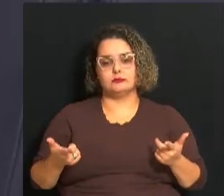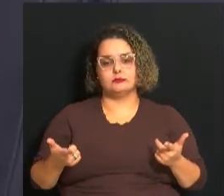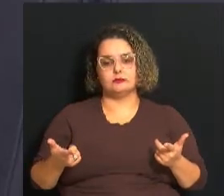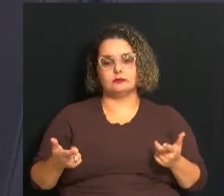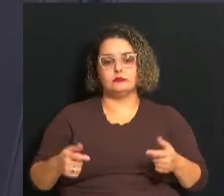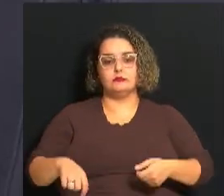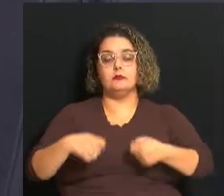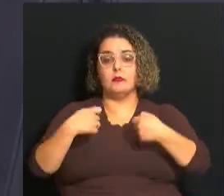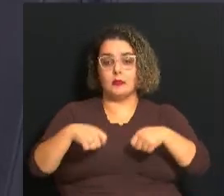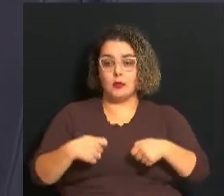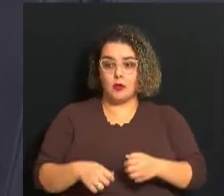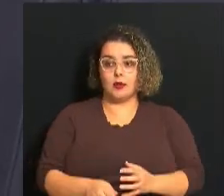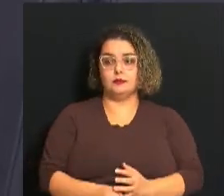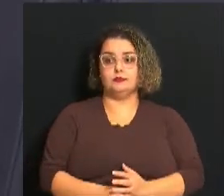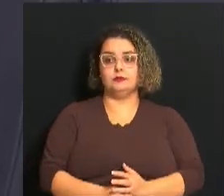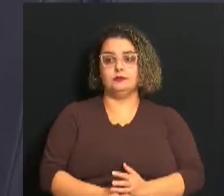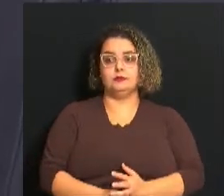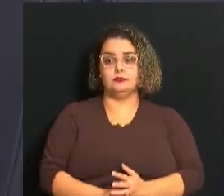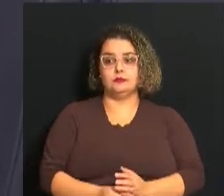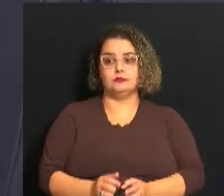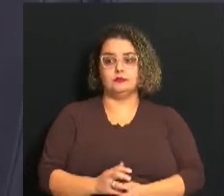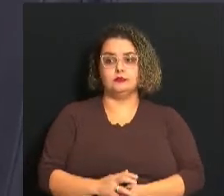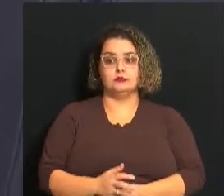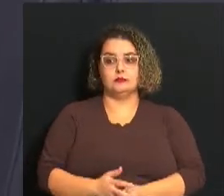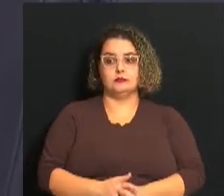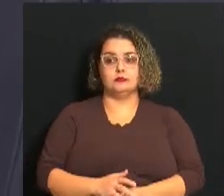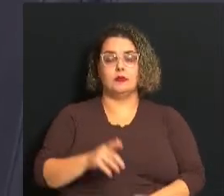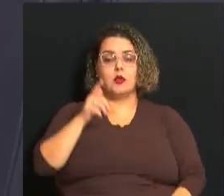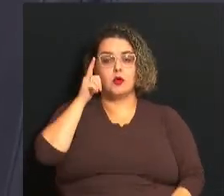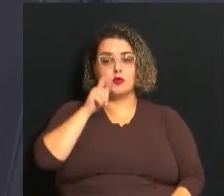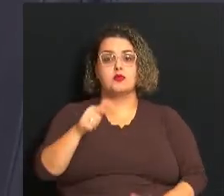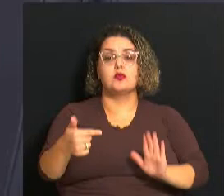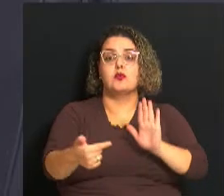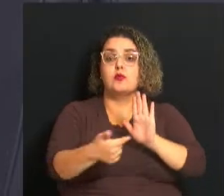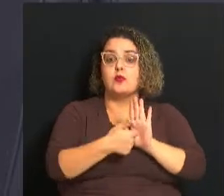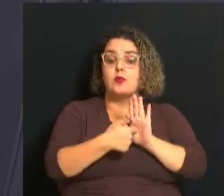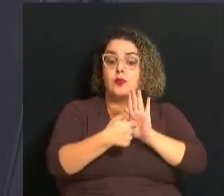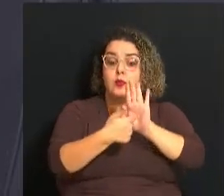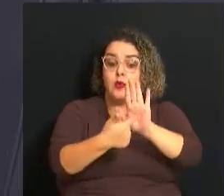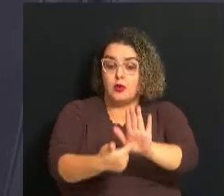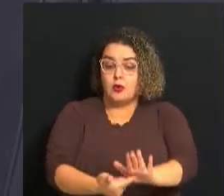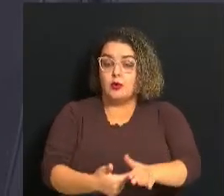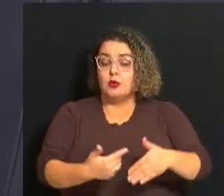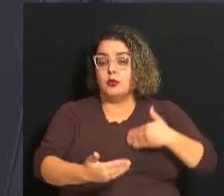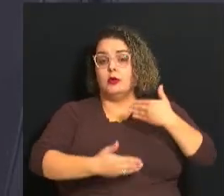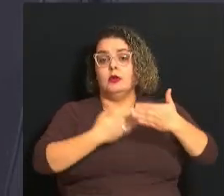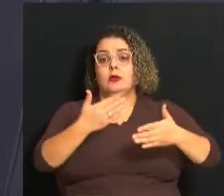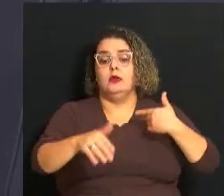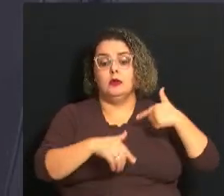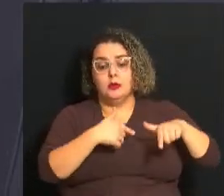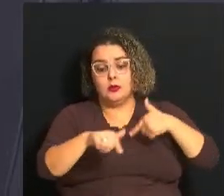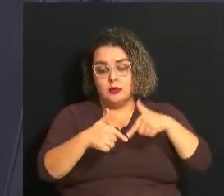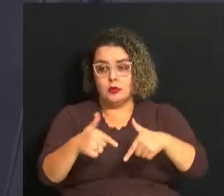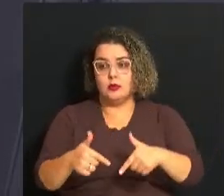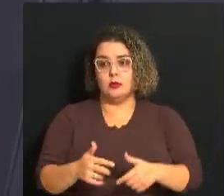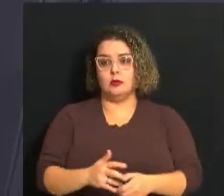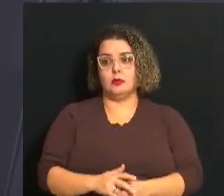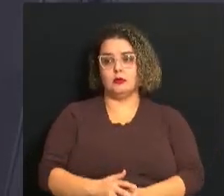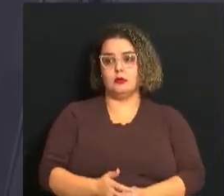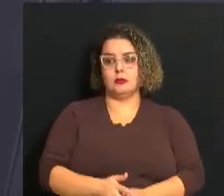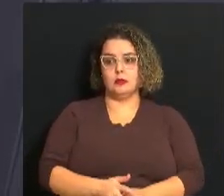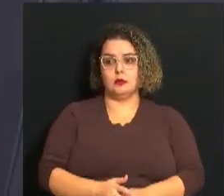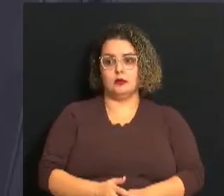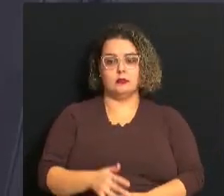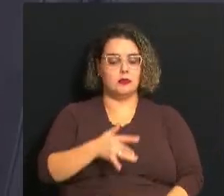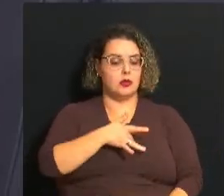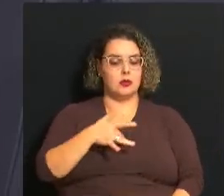bom né e a gente conseguir mostrar né o ponto esses processos trabalho eles quer dizer primeiro não leva uma saúde